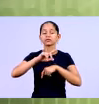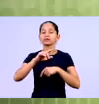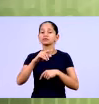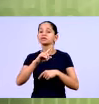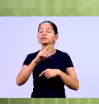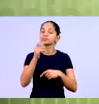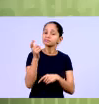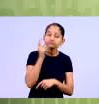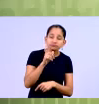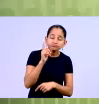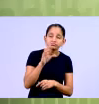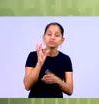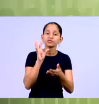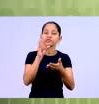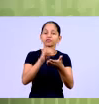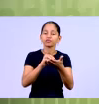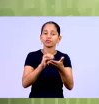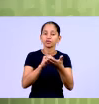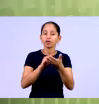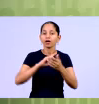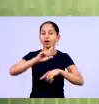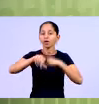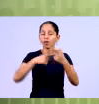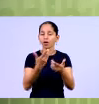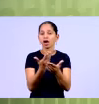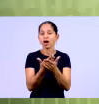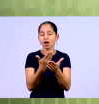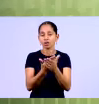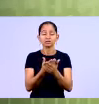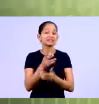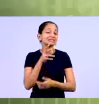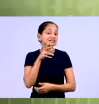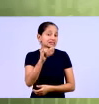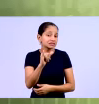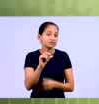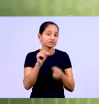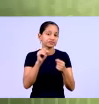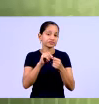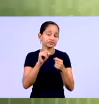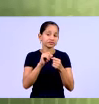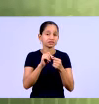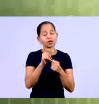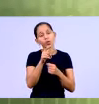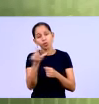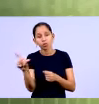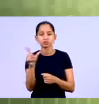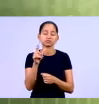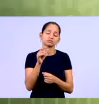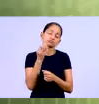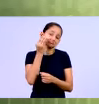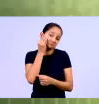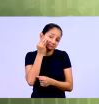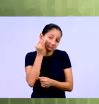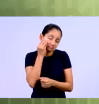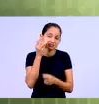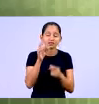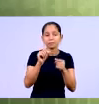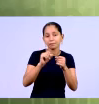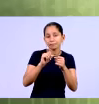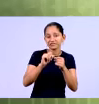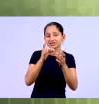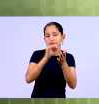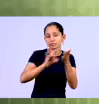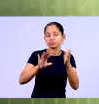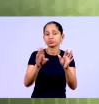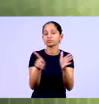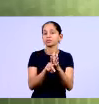que possivelmente colocaremos na próxima teleaula. Caso não, faremos uma aula extra a respeito das questões tributárias para